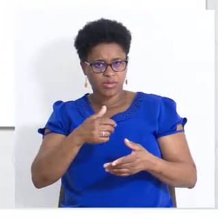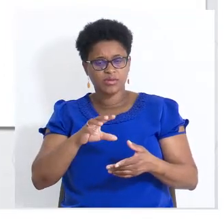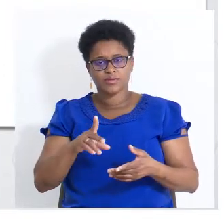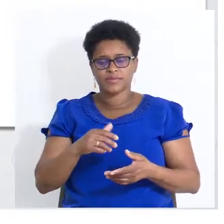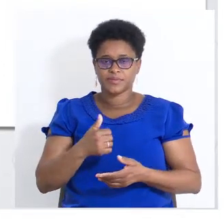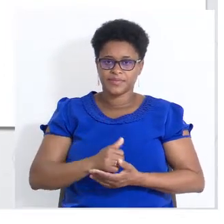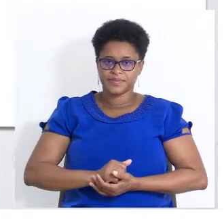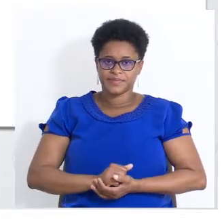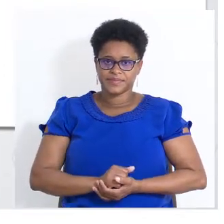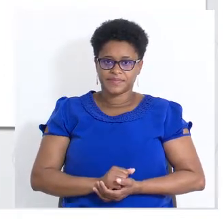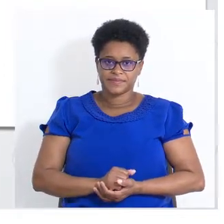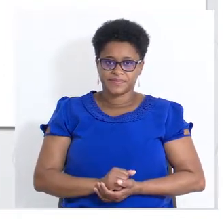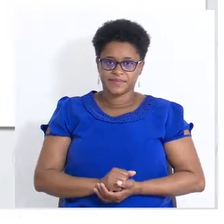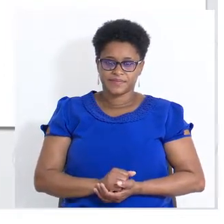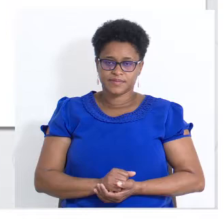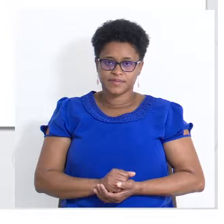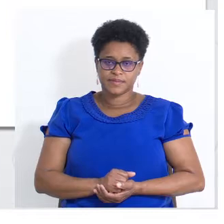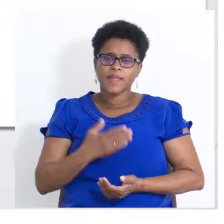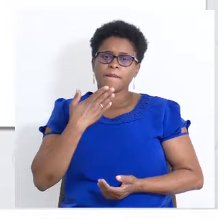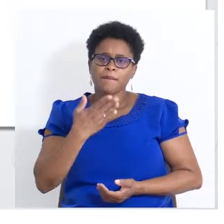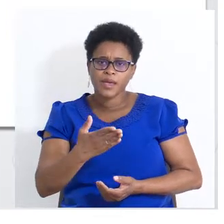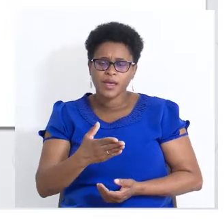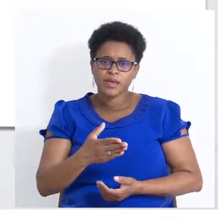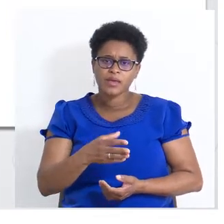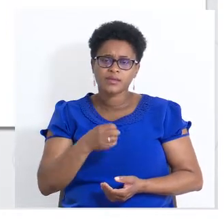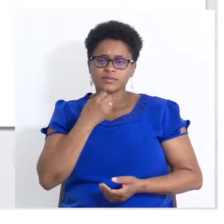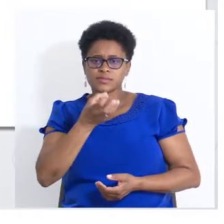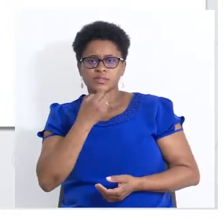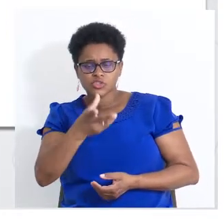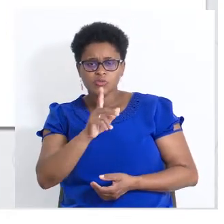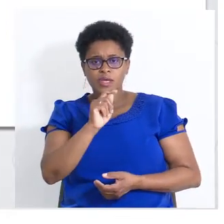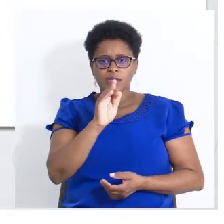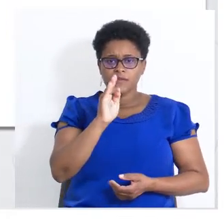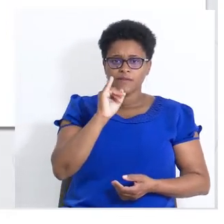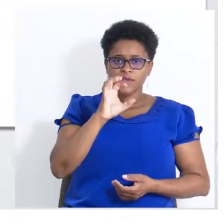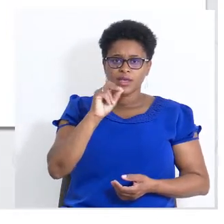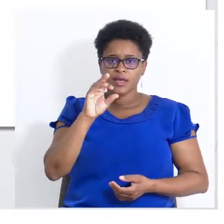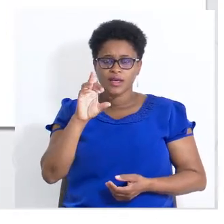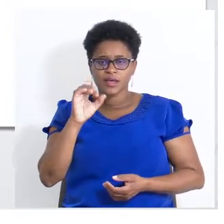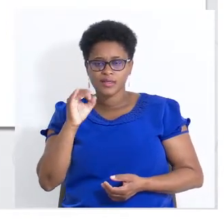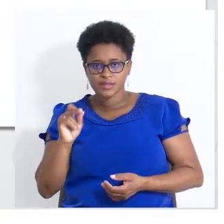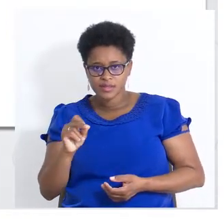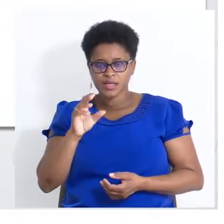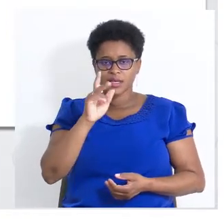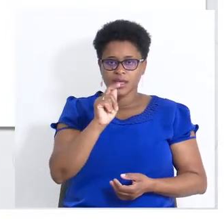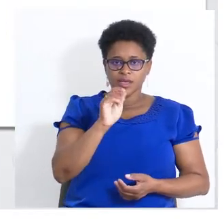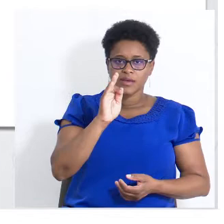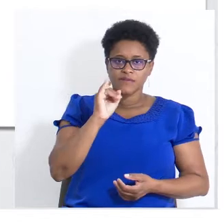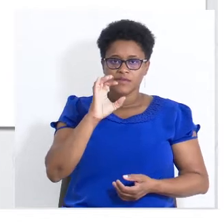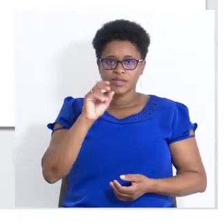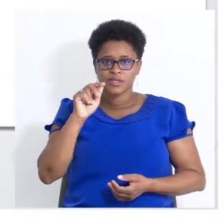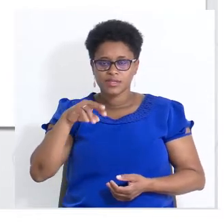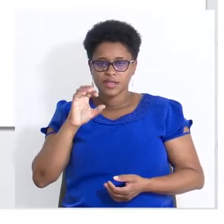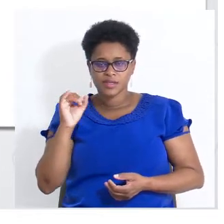bons? É contigo. Tece um comentário sobre a eficácia e a eficiência da mensagem.